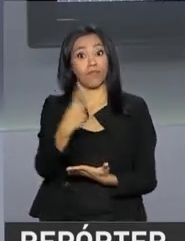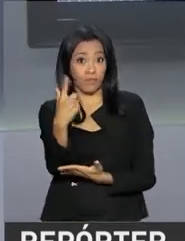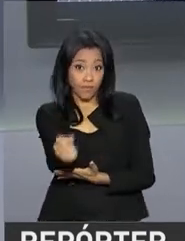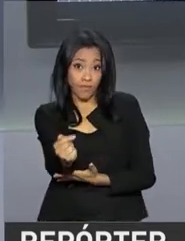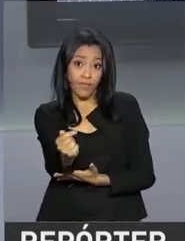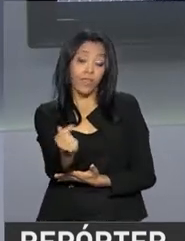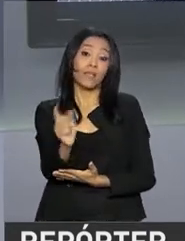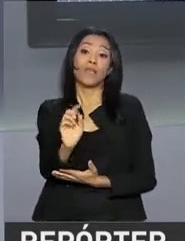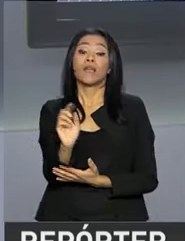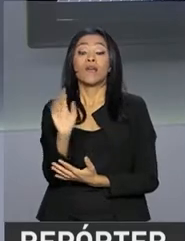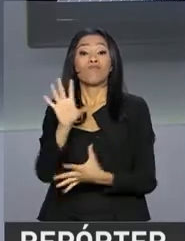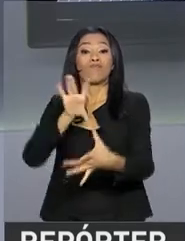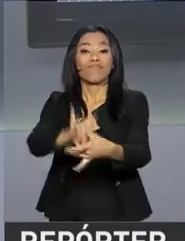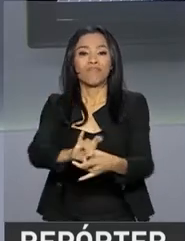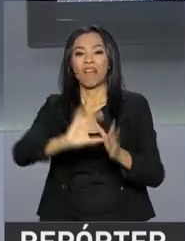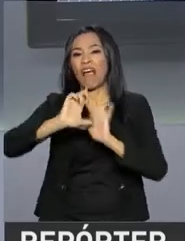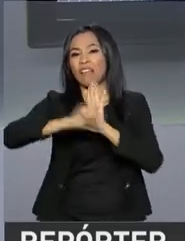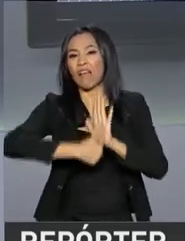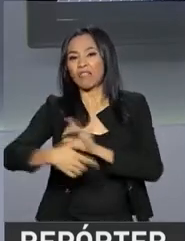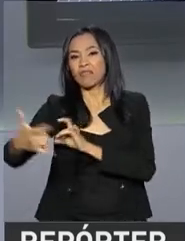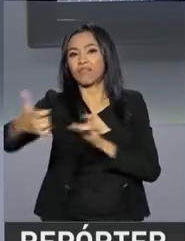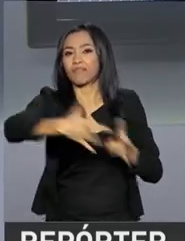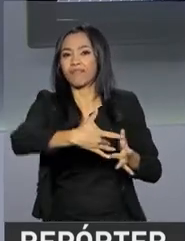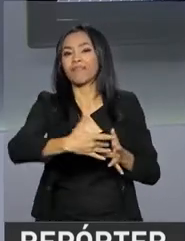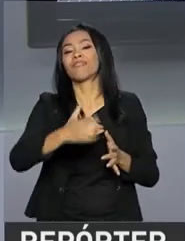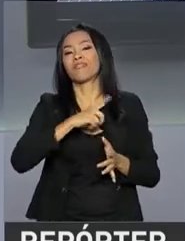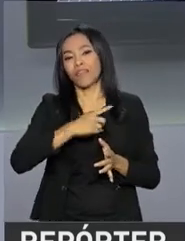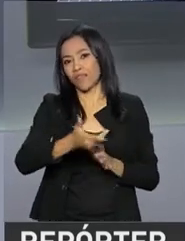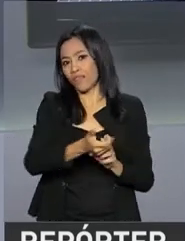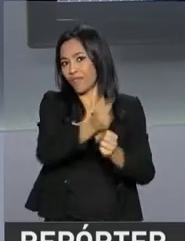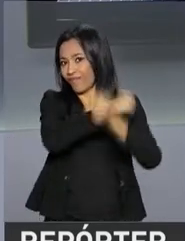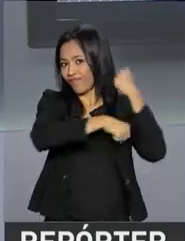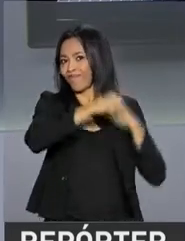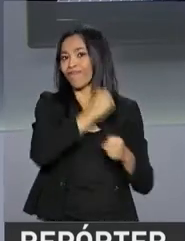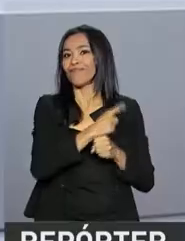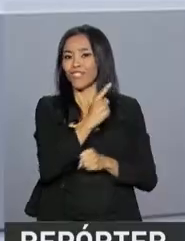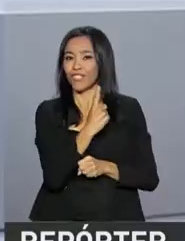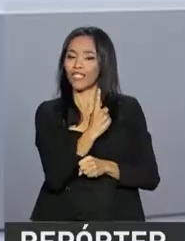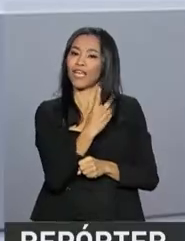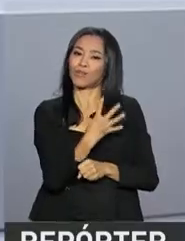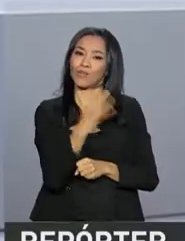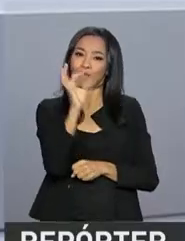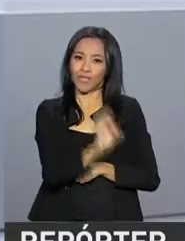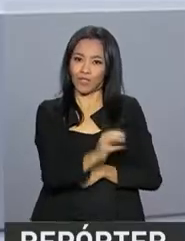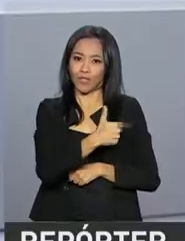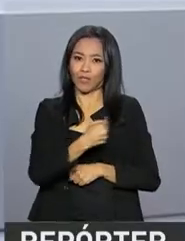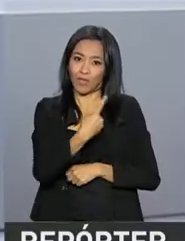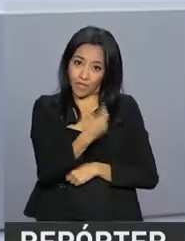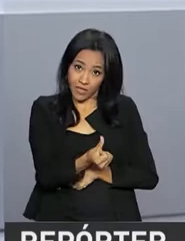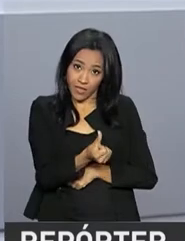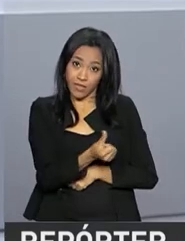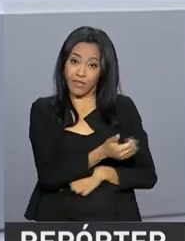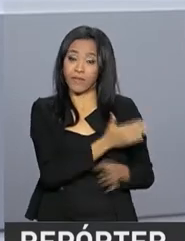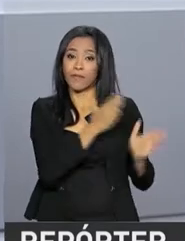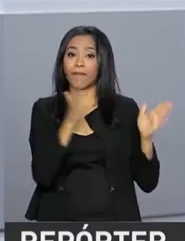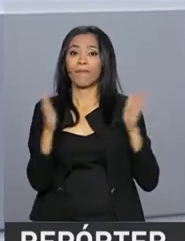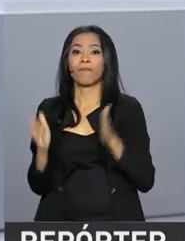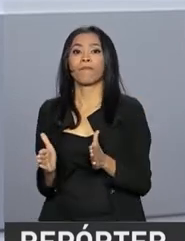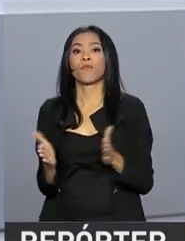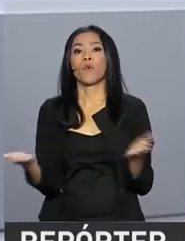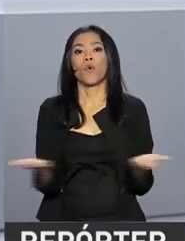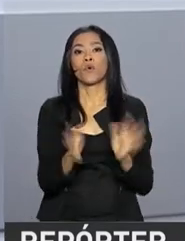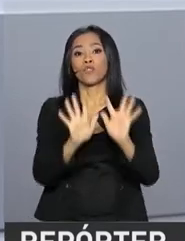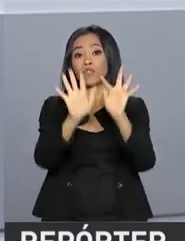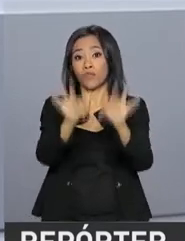após um cenário de retração de 14% em 2016 termina hoje o prazo para entrega da declaração